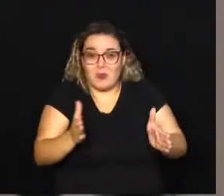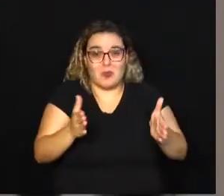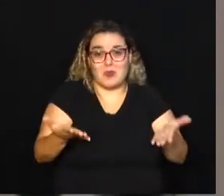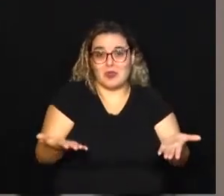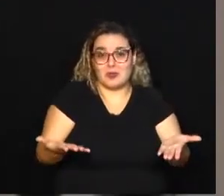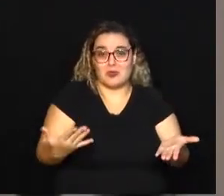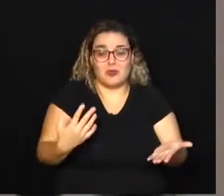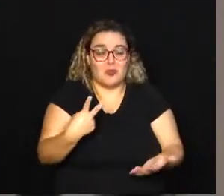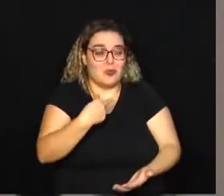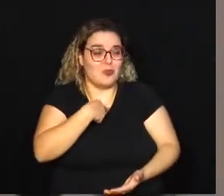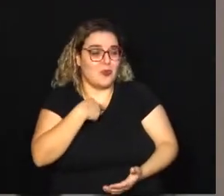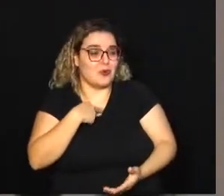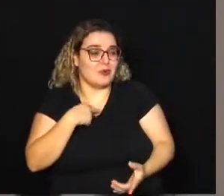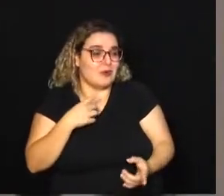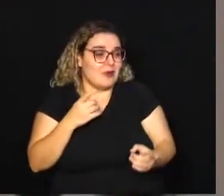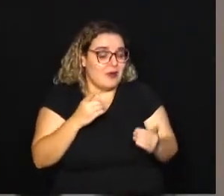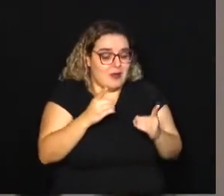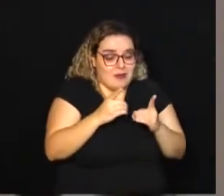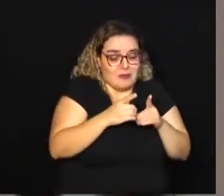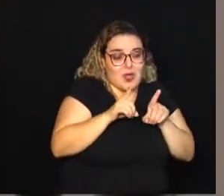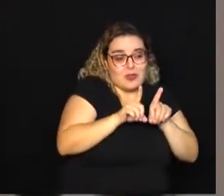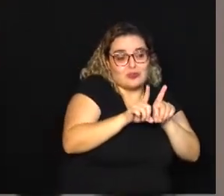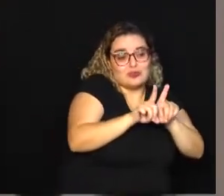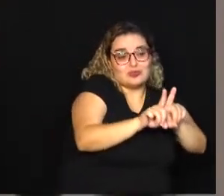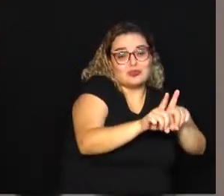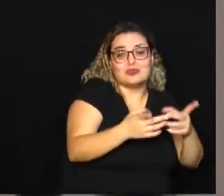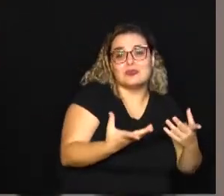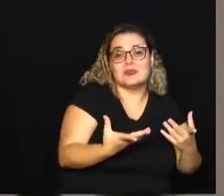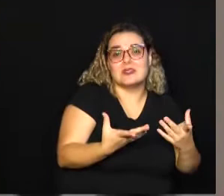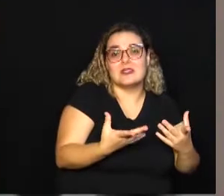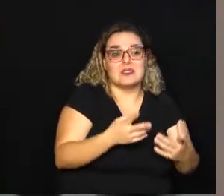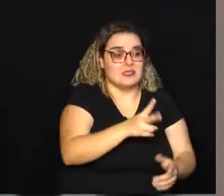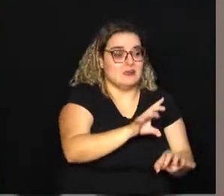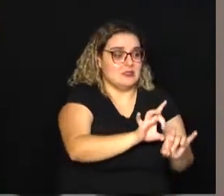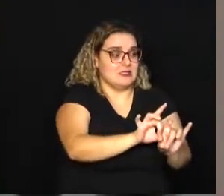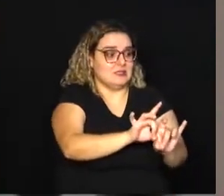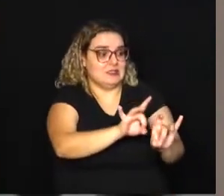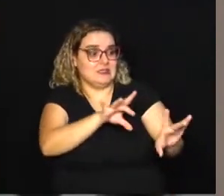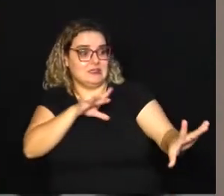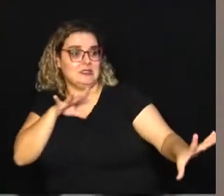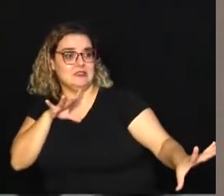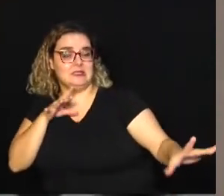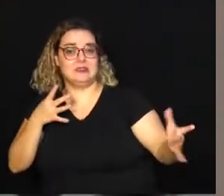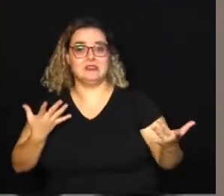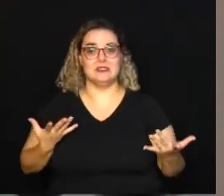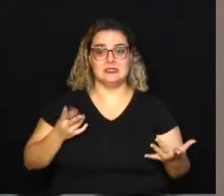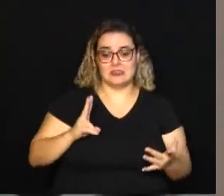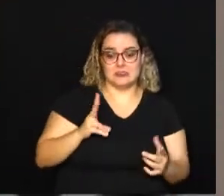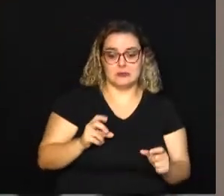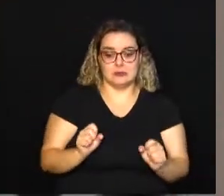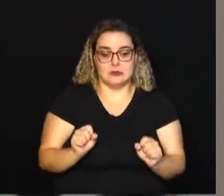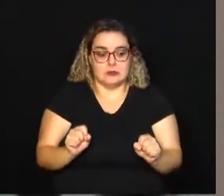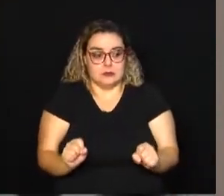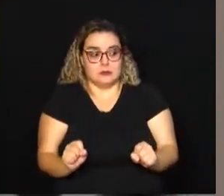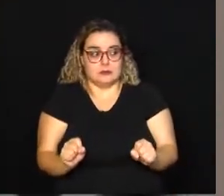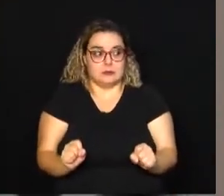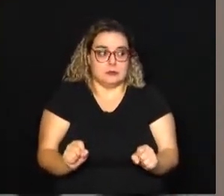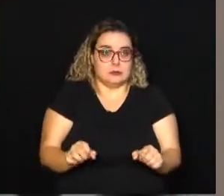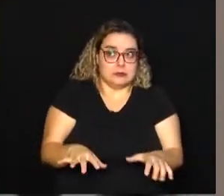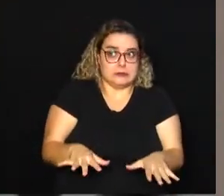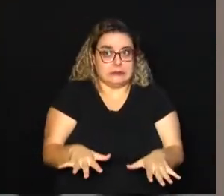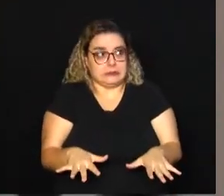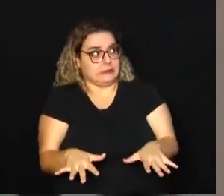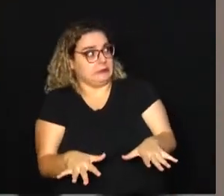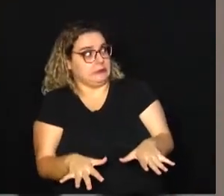chegar perto o tempo todo, eu tenho que me manter naquele lugar, não tenho todos os meus colegas,